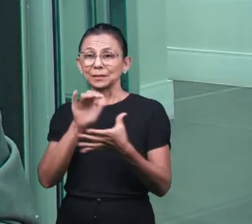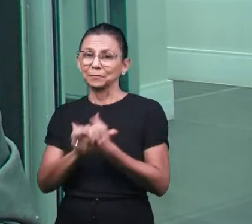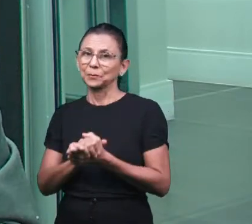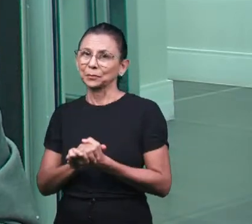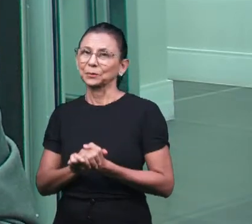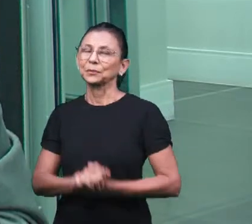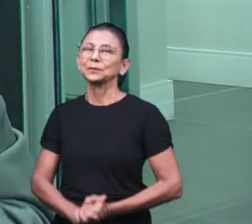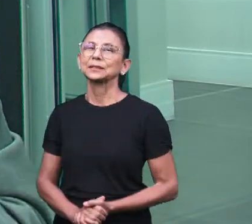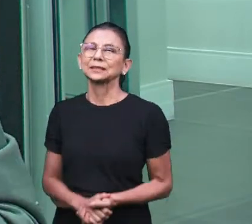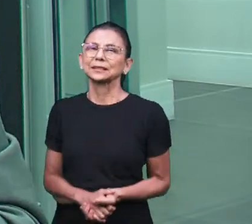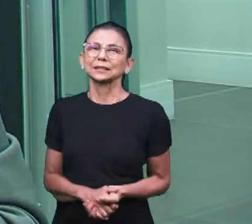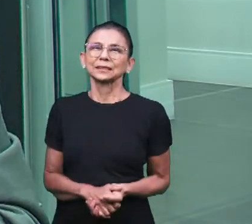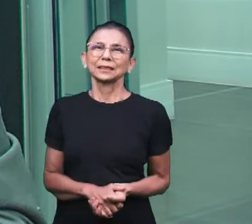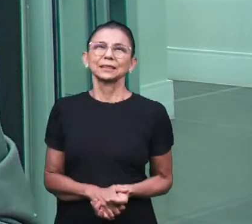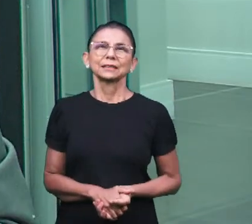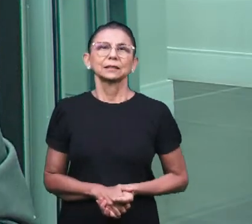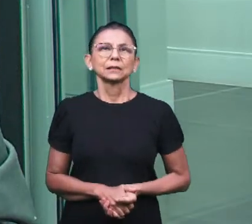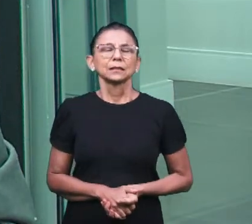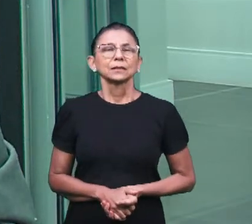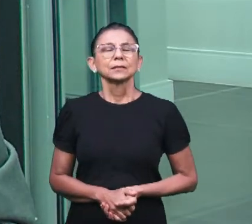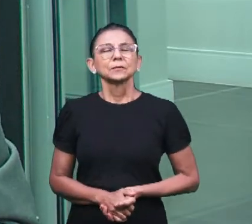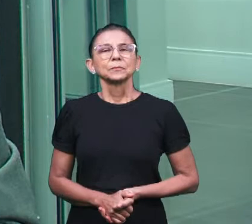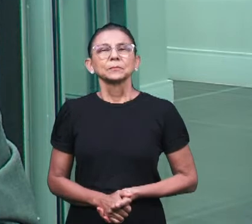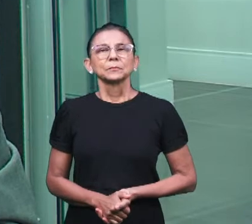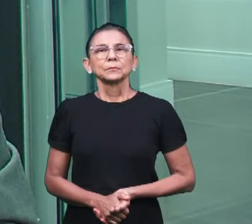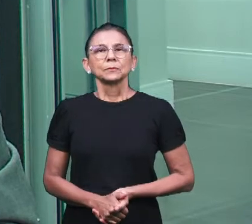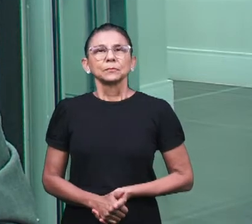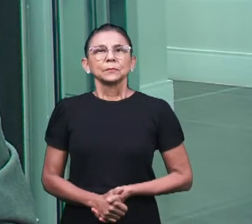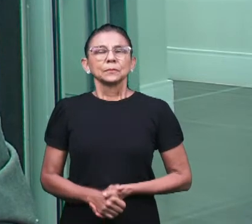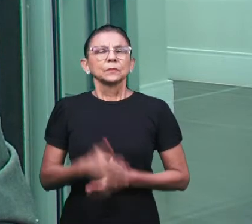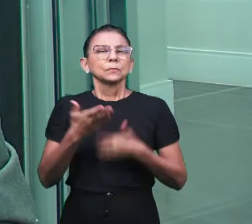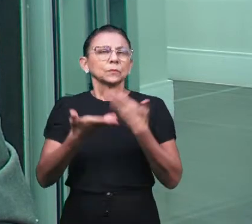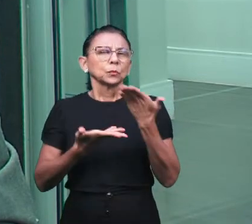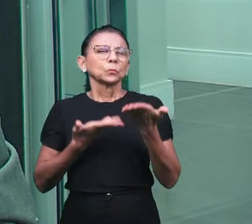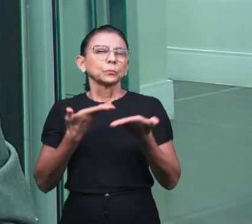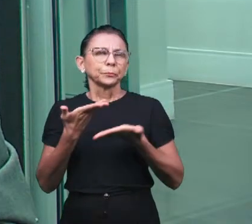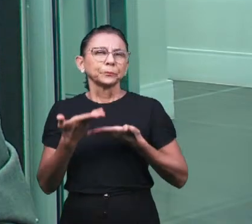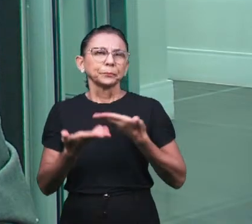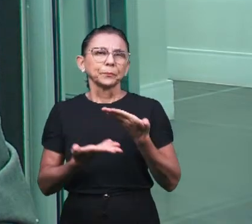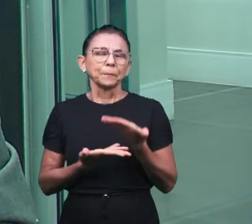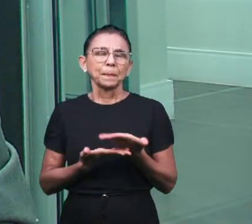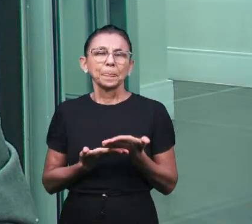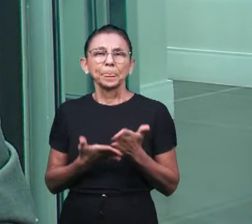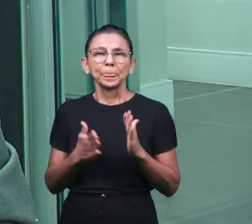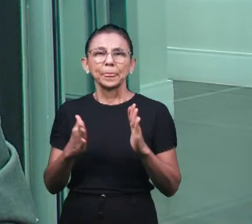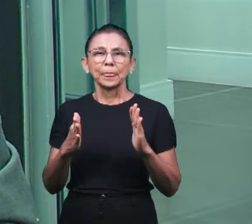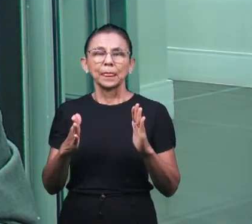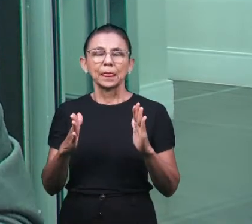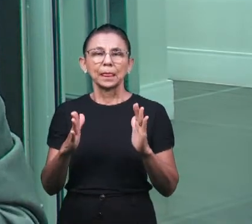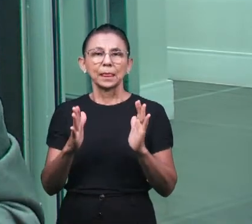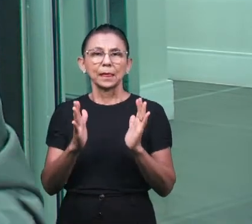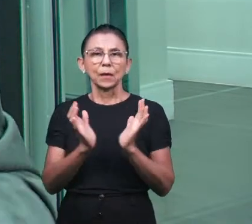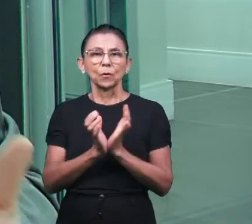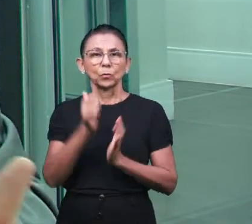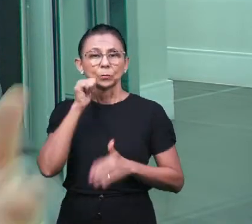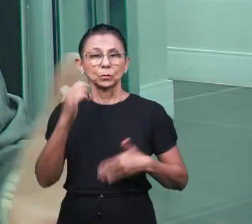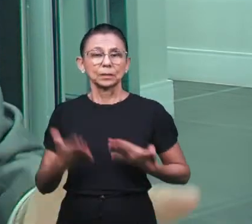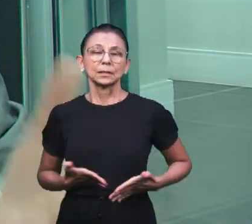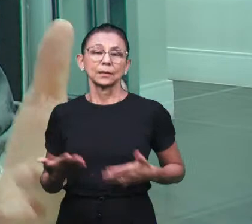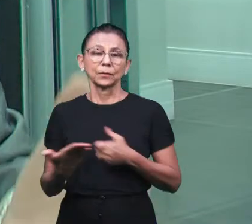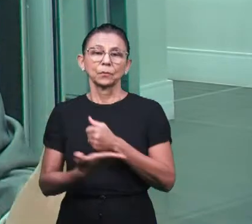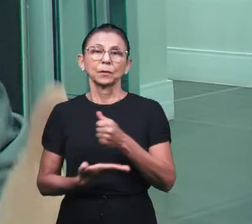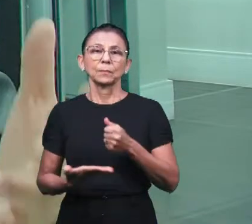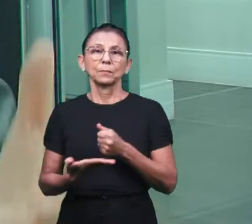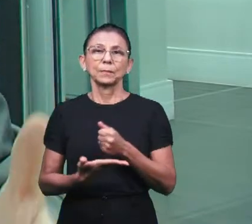presteza das irmãs em querer fazer. Então, assim, o Grupo de Senhoras hoje é uma base da nossa igreja, né? Glória a Deus. Tem gente que diz que a